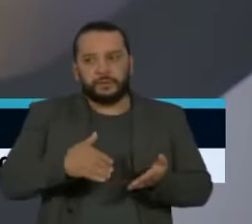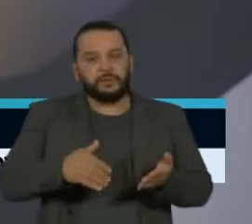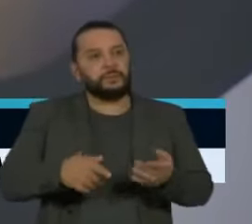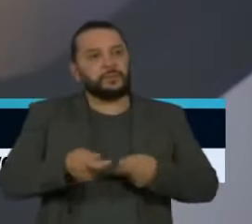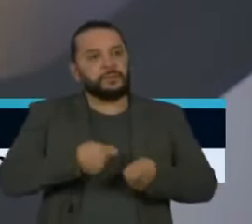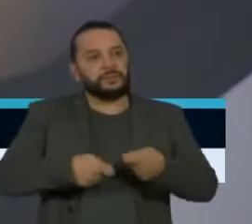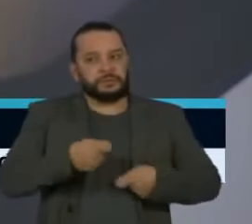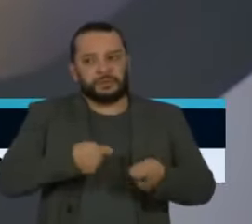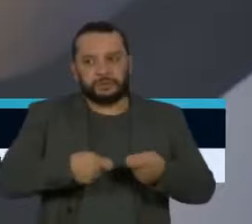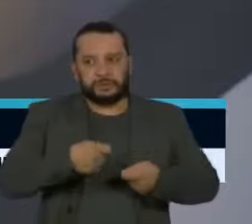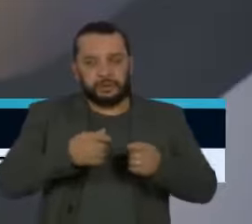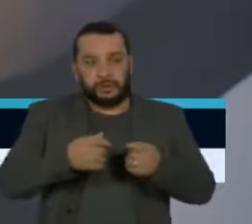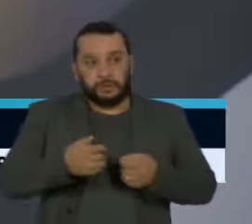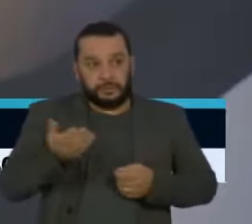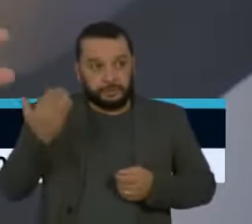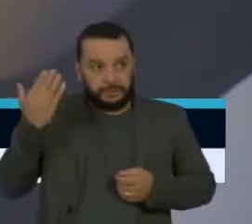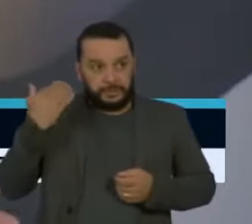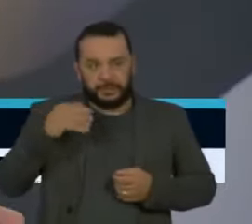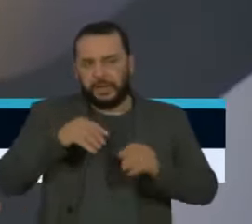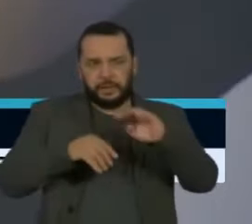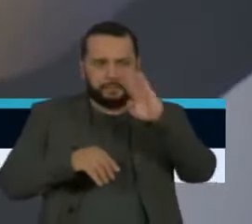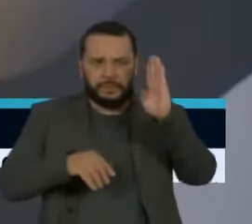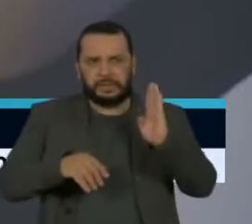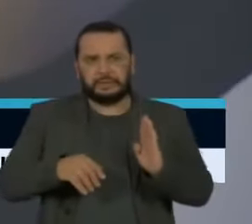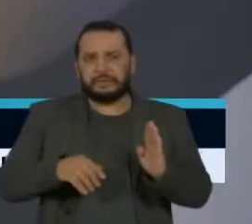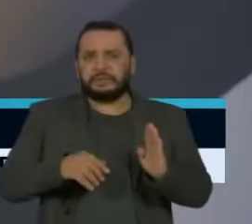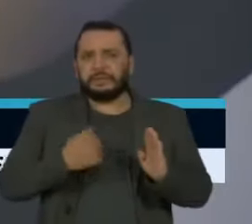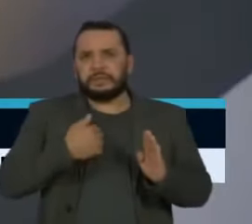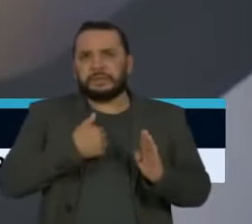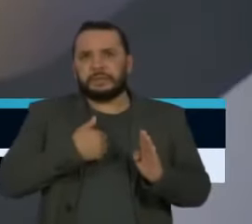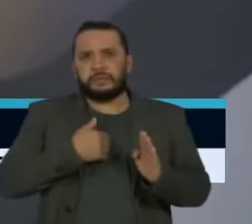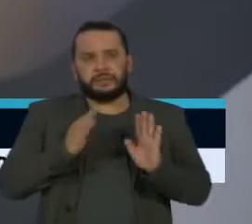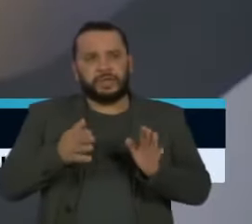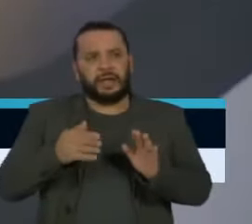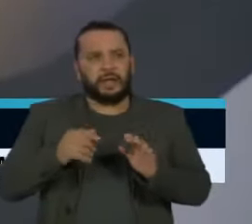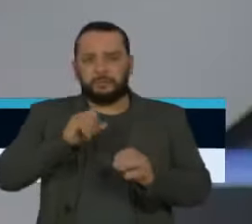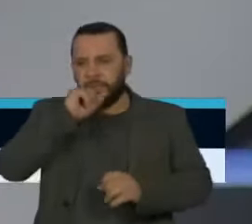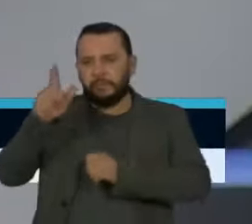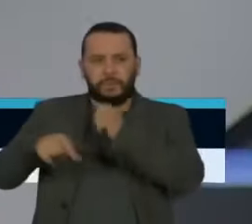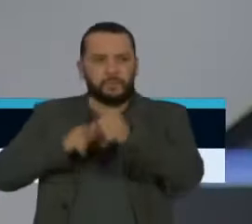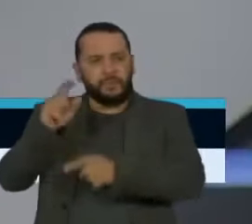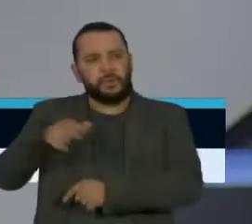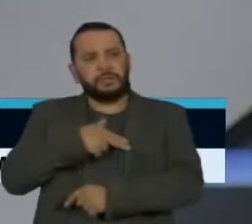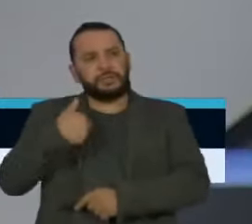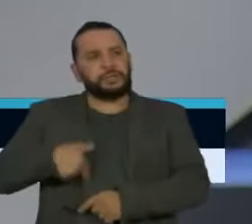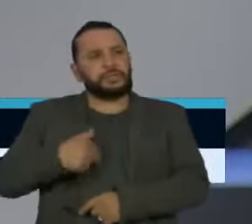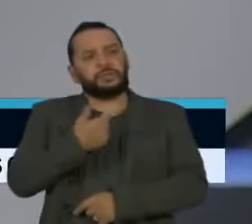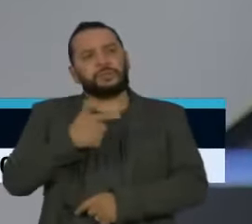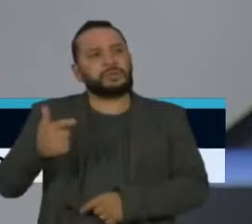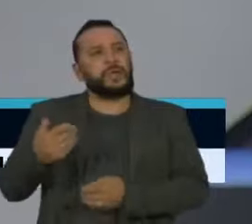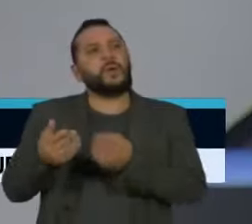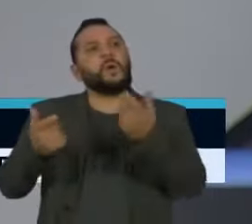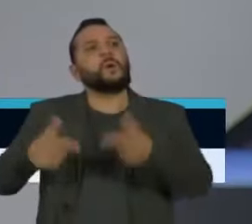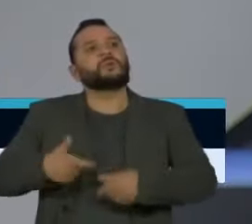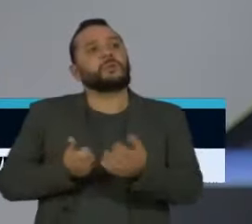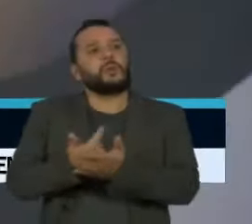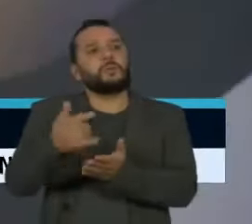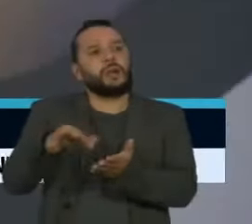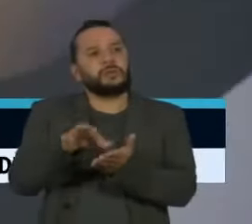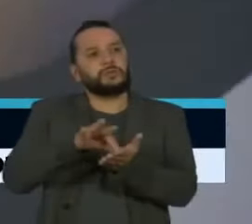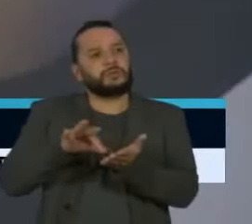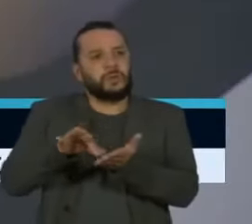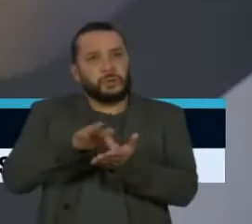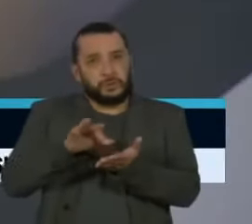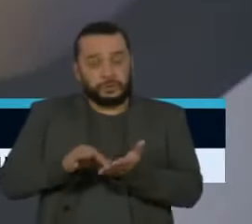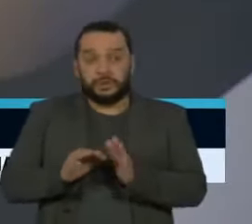disse assim, se o Brasil, não é um problema o Brasil ficar hostilizando a China, porque a China não tem de quem comprar soja. E,